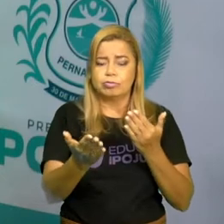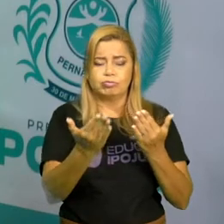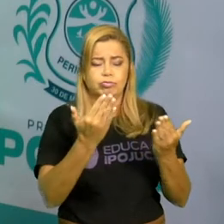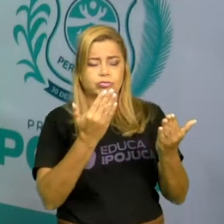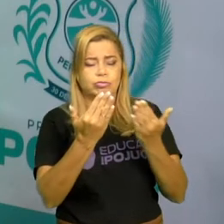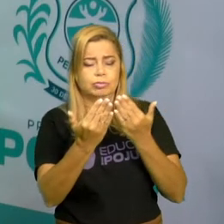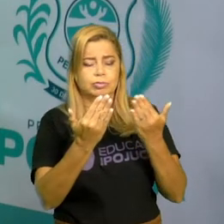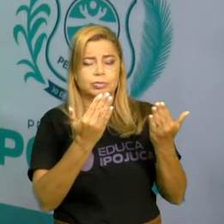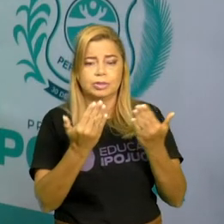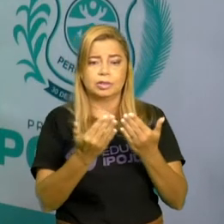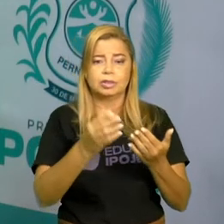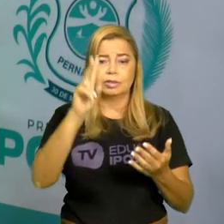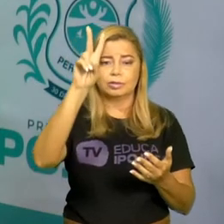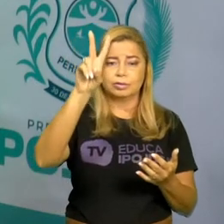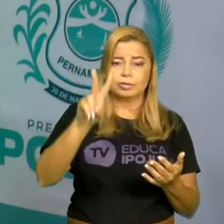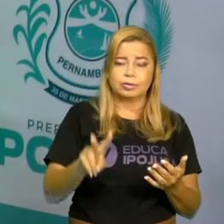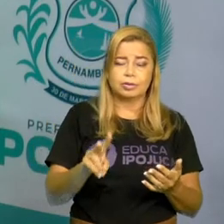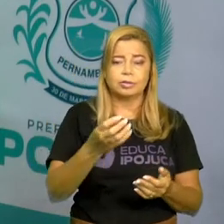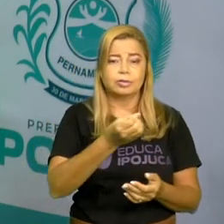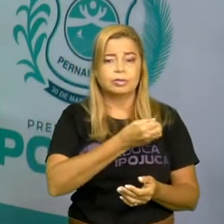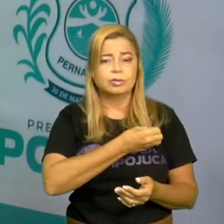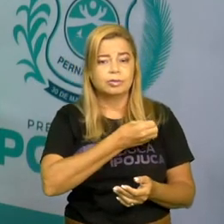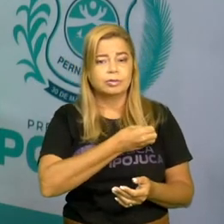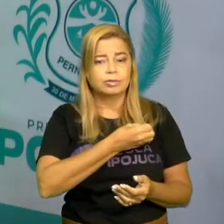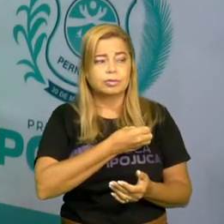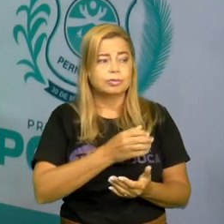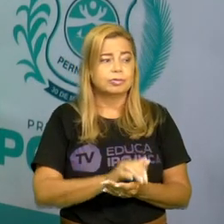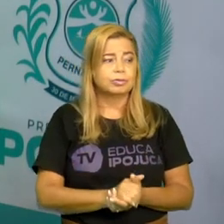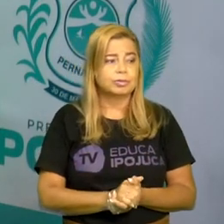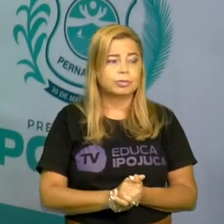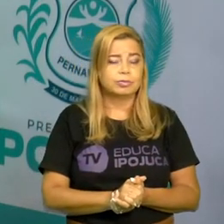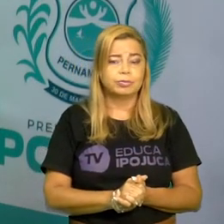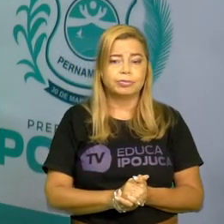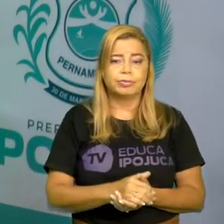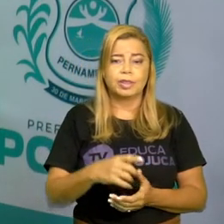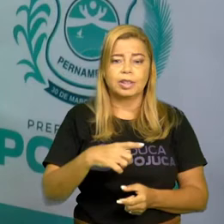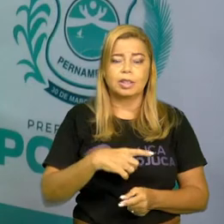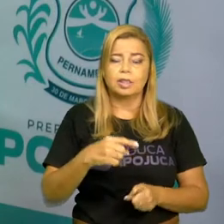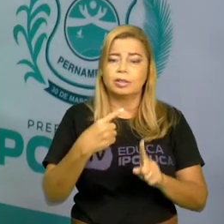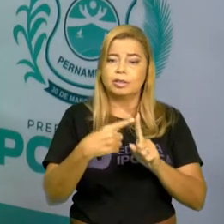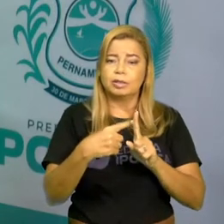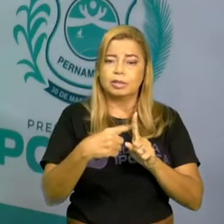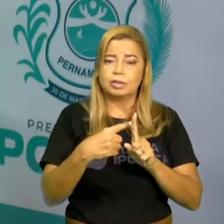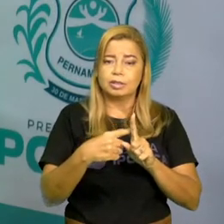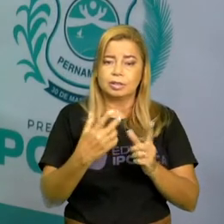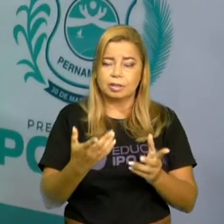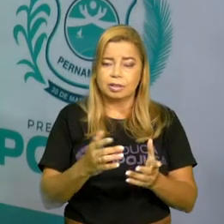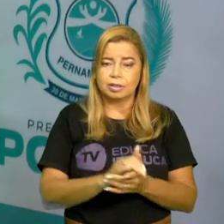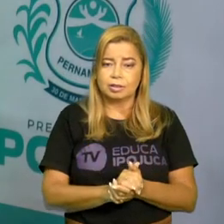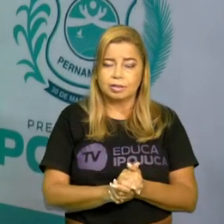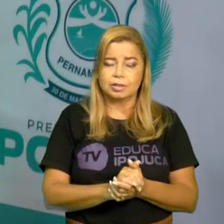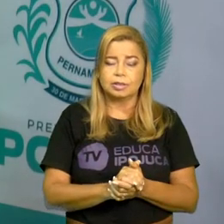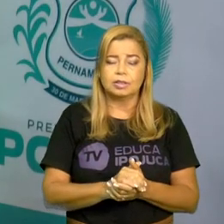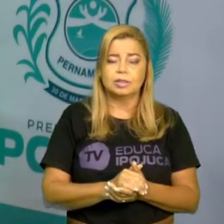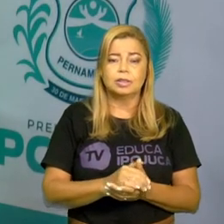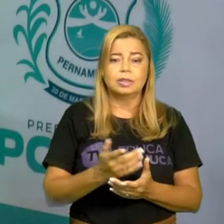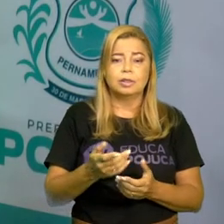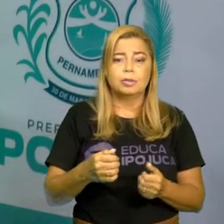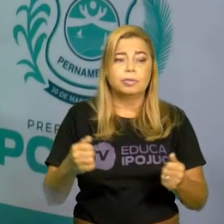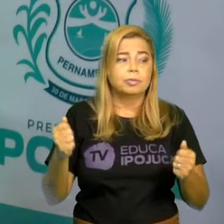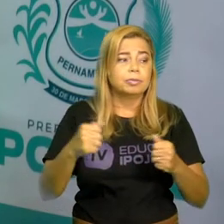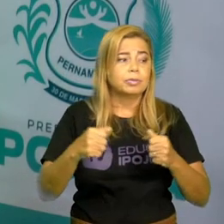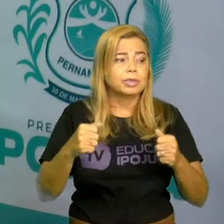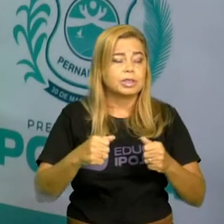comparando o valor do número. Se aqui eu tenho unidade, para fazer uma dezena eu preciso de 10 unidades.